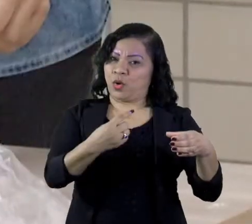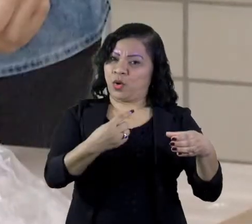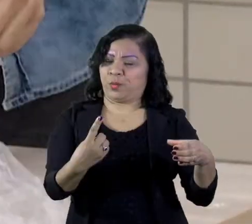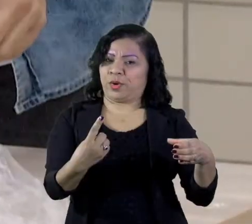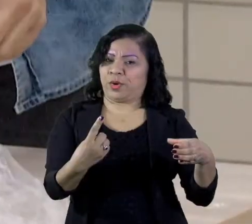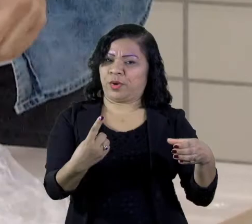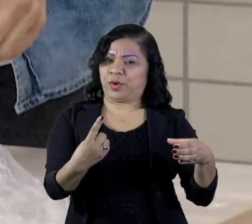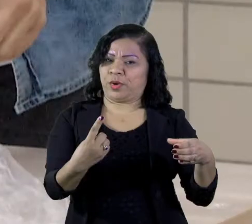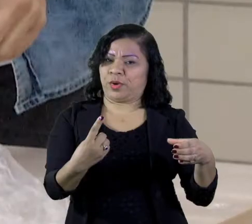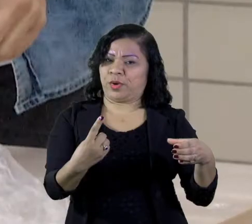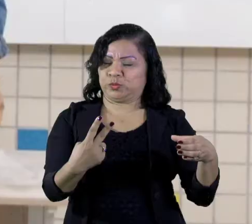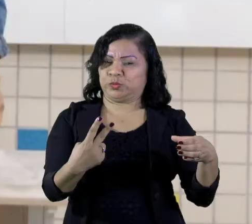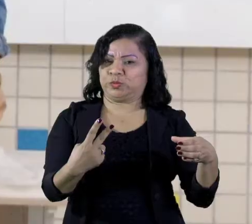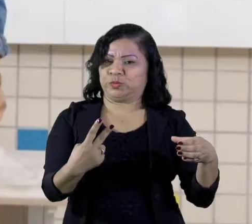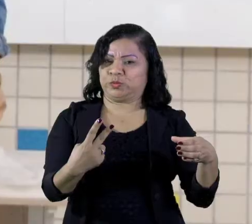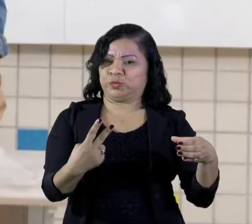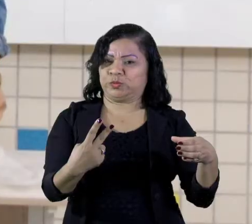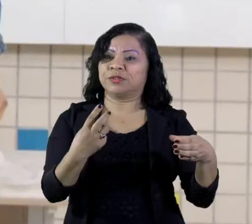2,